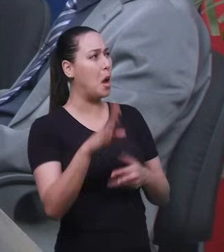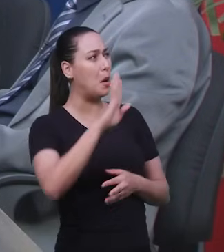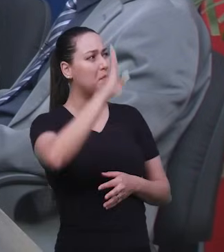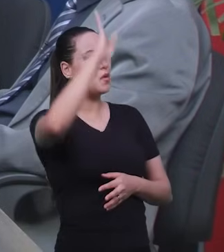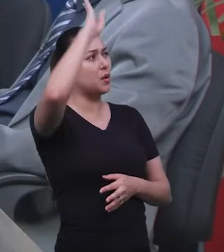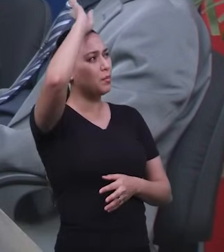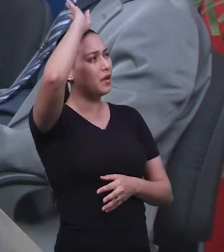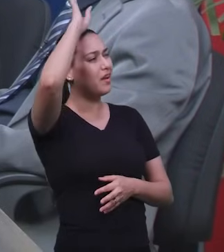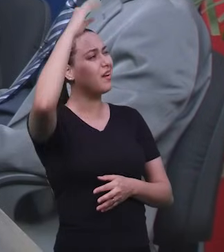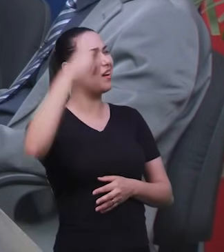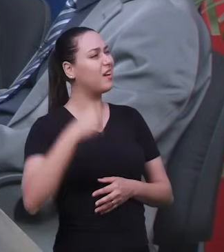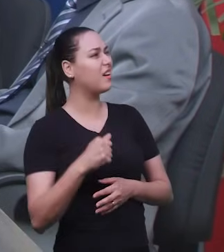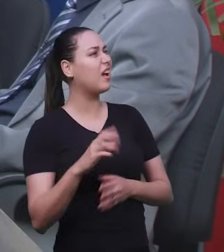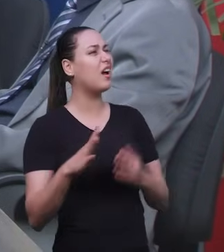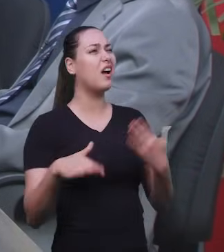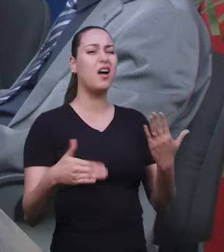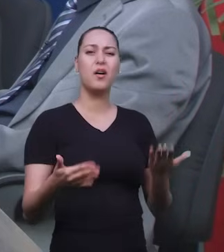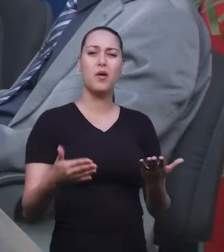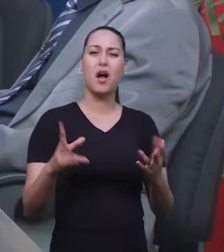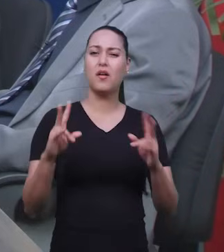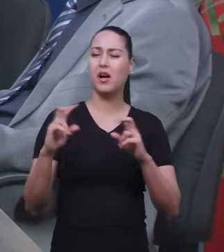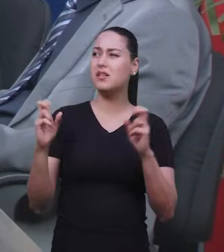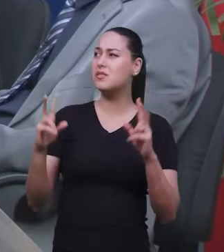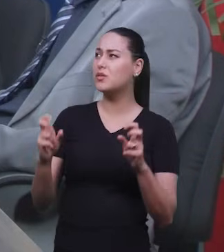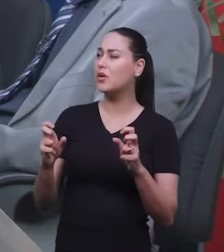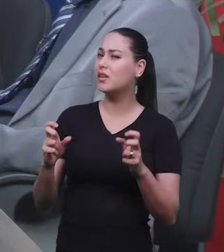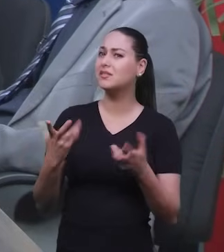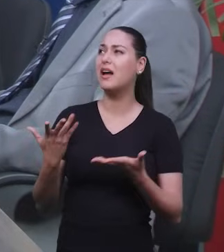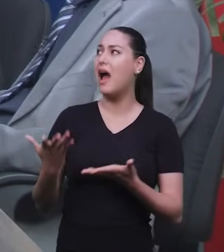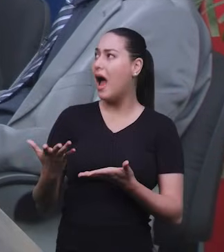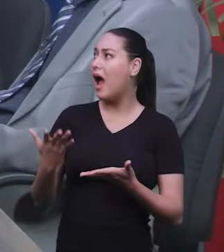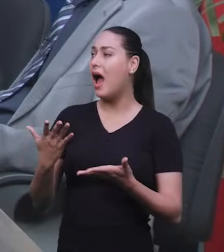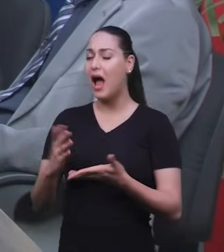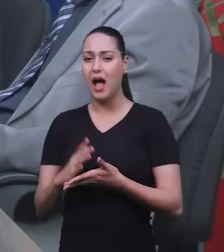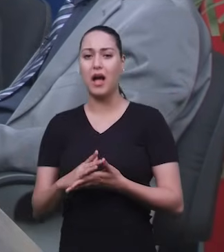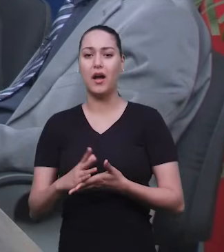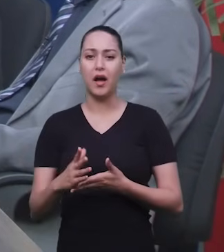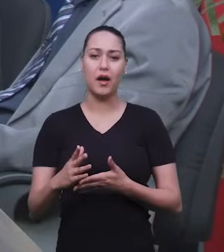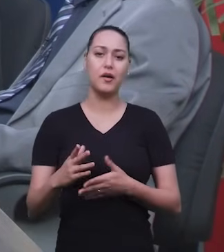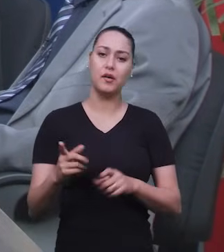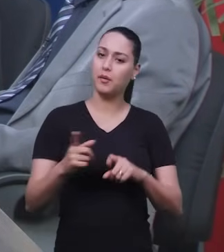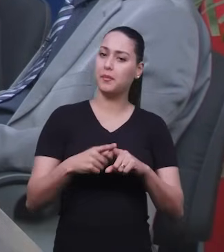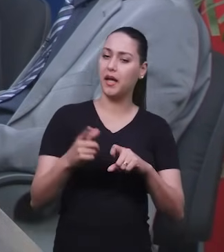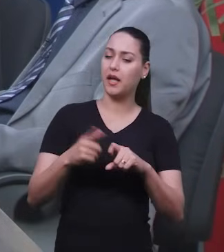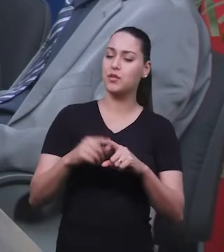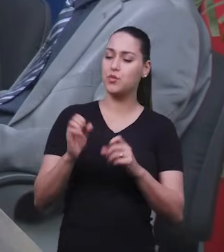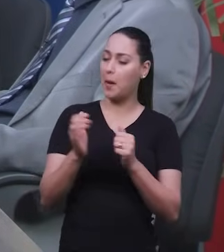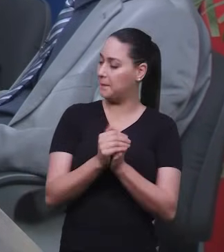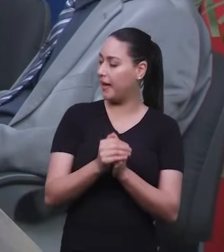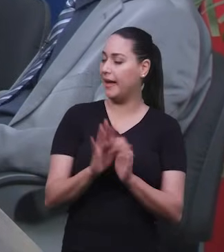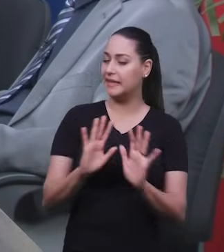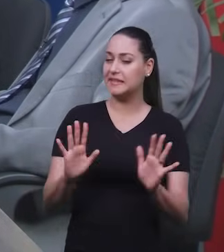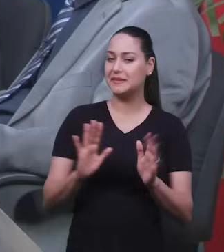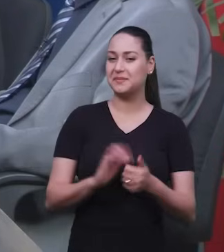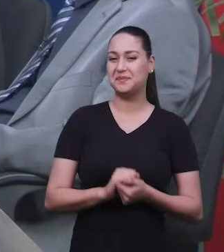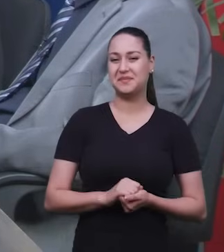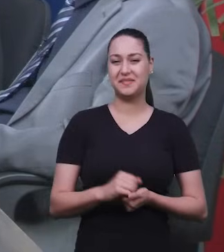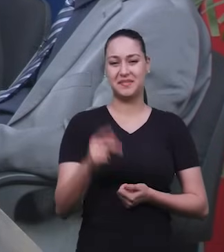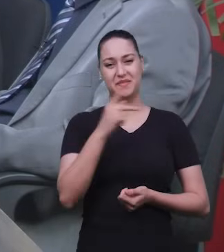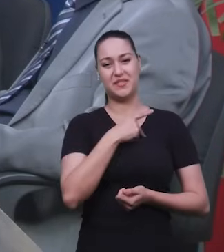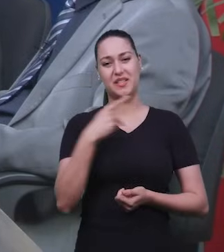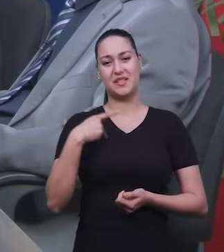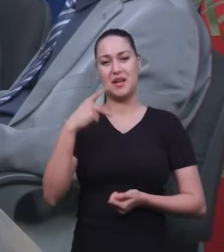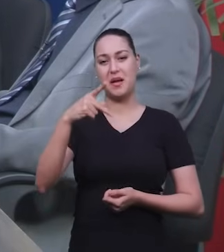É esse assunto, sim, né? Sim. Esse assunto que o atendimento médico. Isso. Amém. Pastor Paulo.